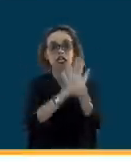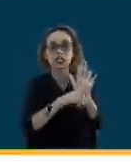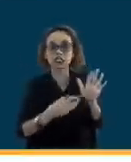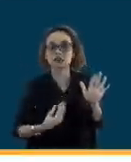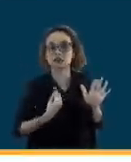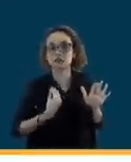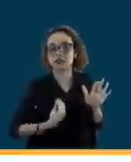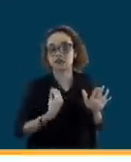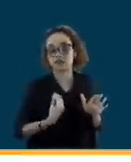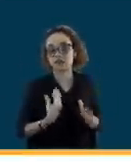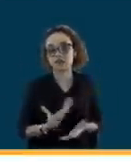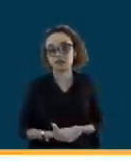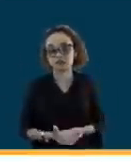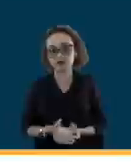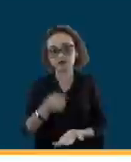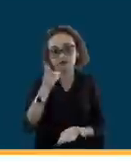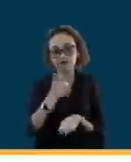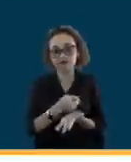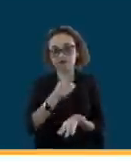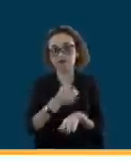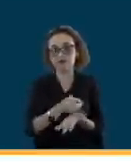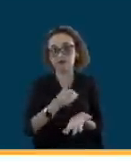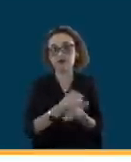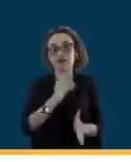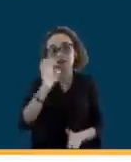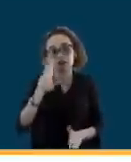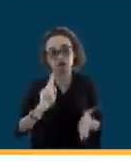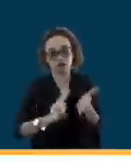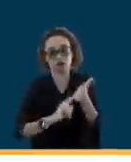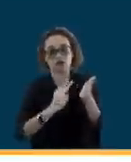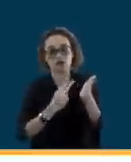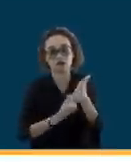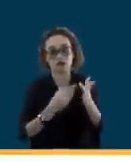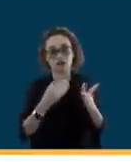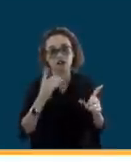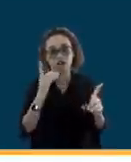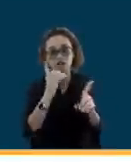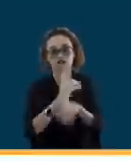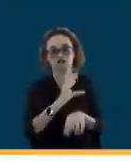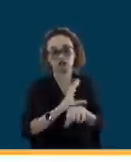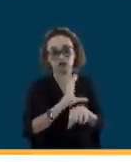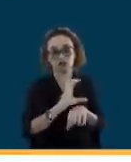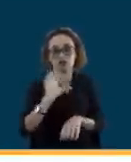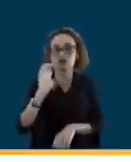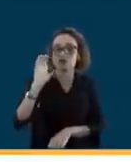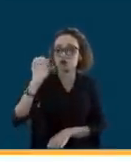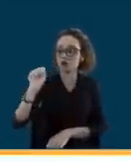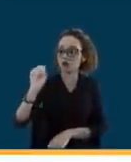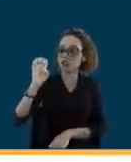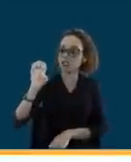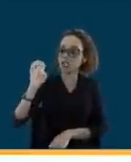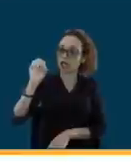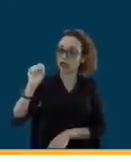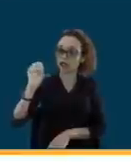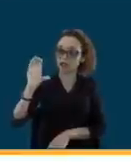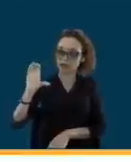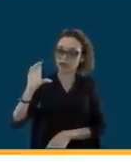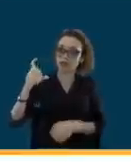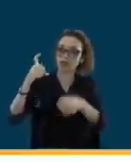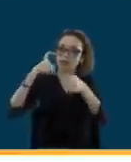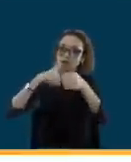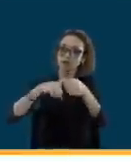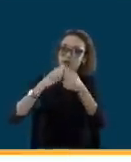o significado desse encontro que o SESC, né, que é um parceiro fenomenal aí